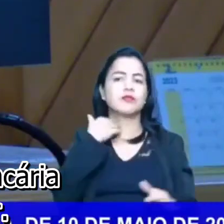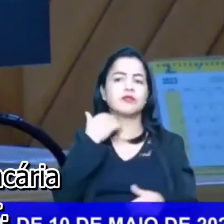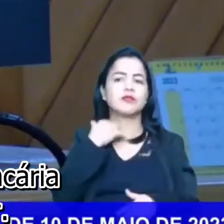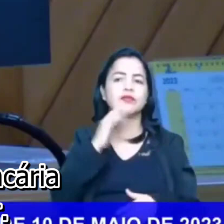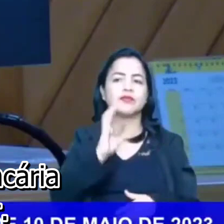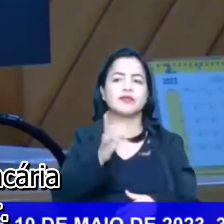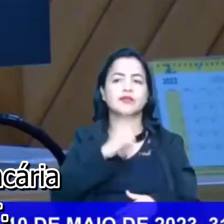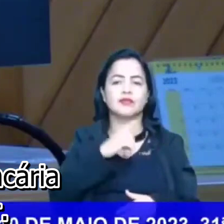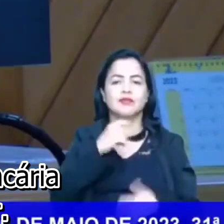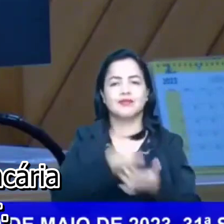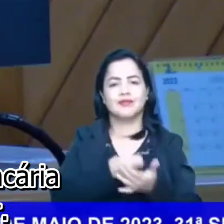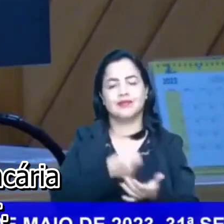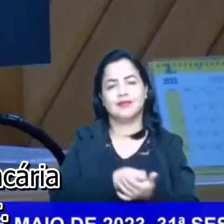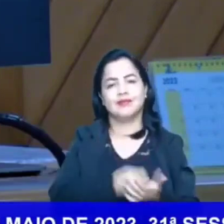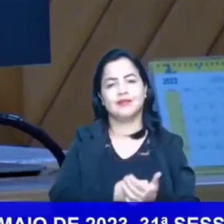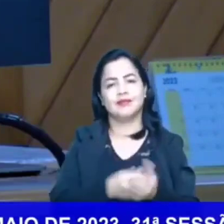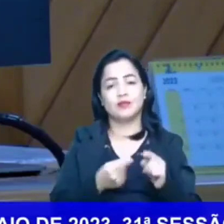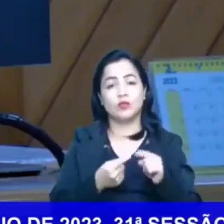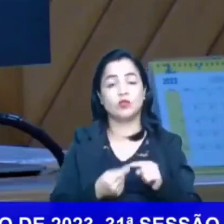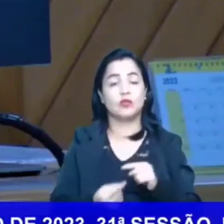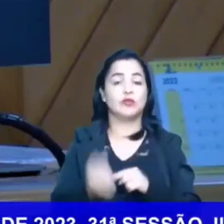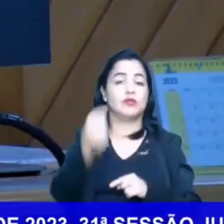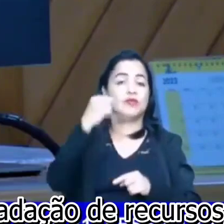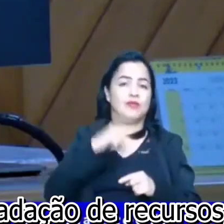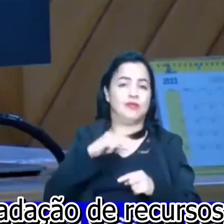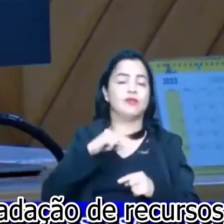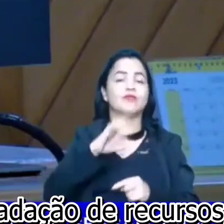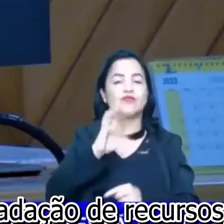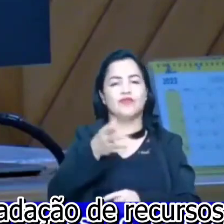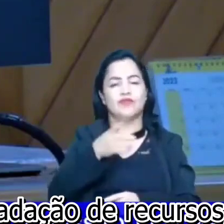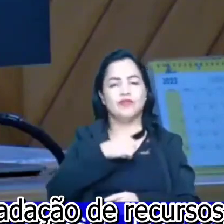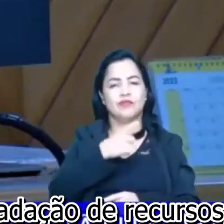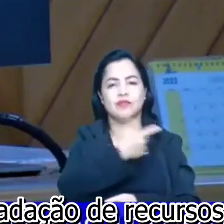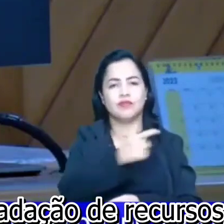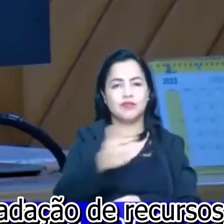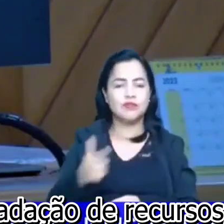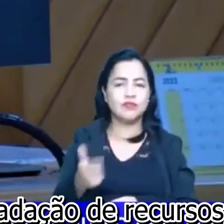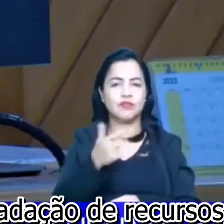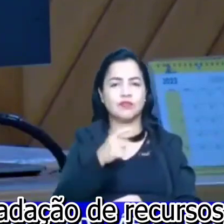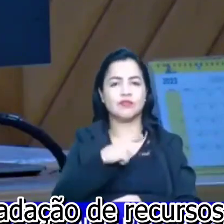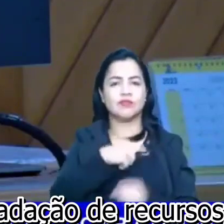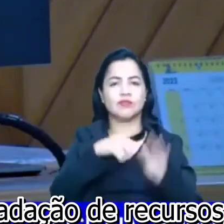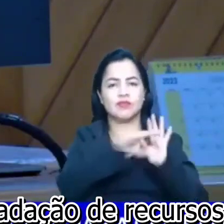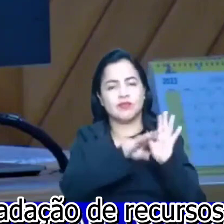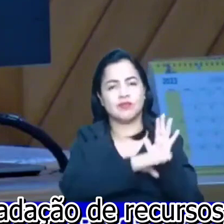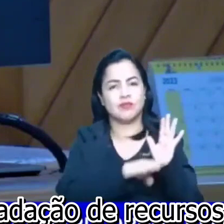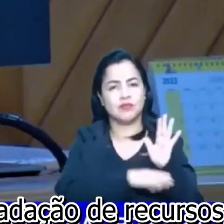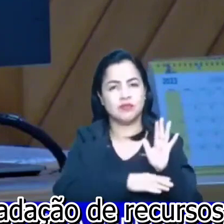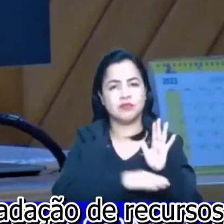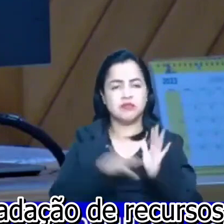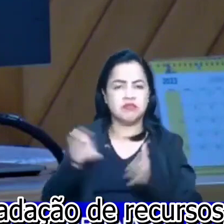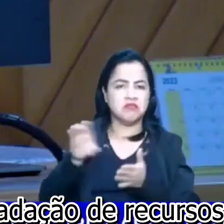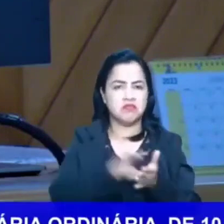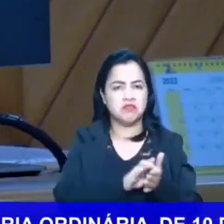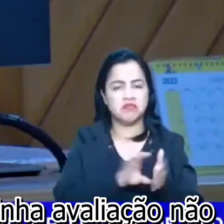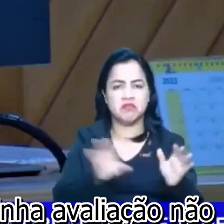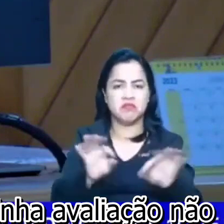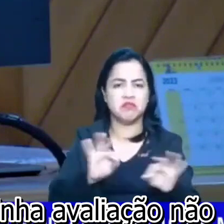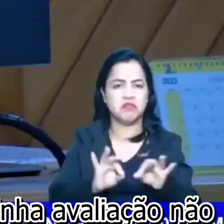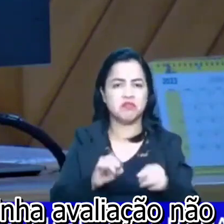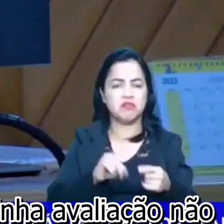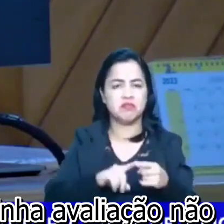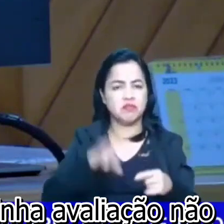era obrigatória desde o dia anterior. Considerando que não existe nos autos indícios de arrecadação de recursos